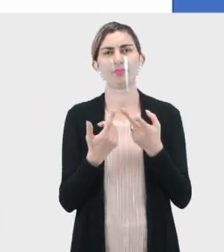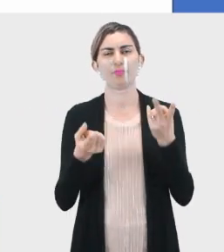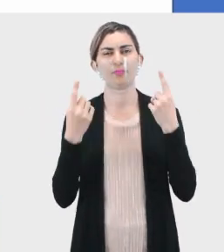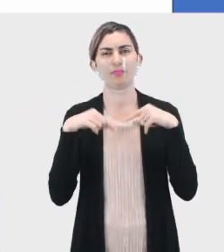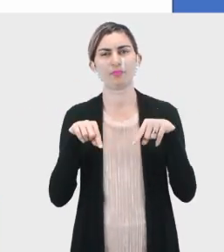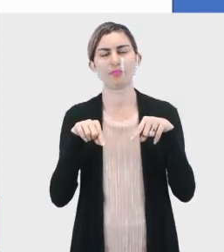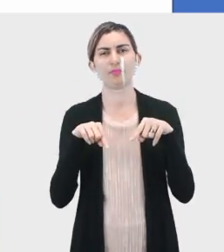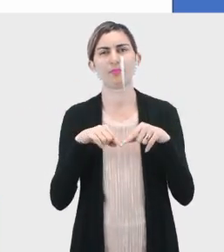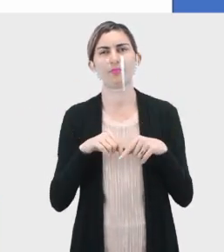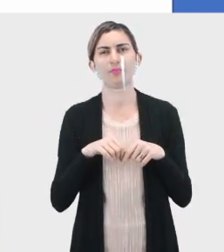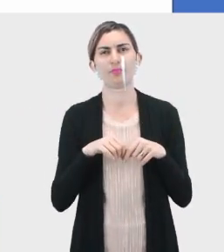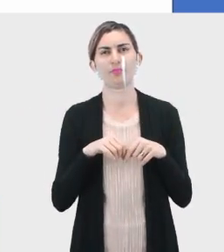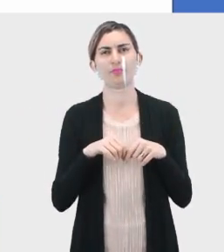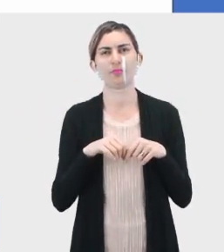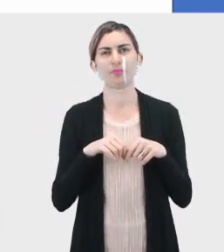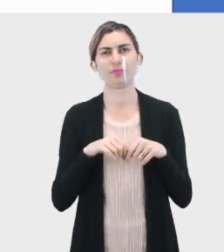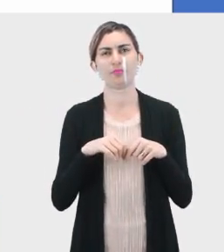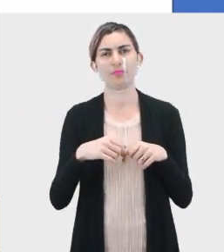Built,